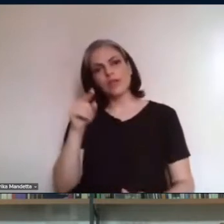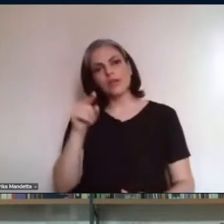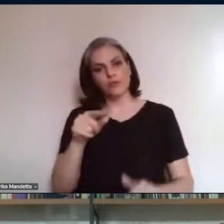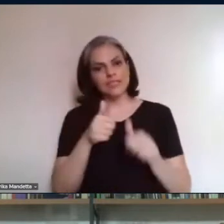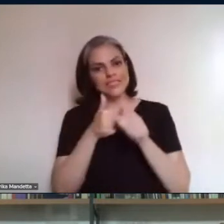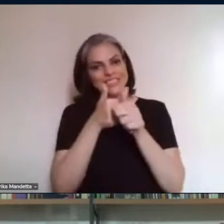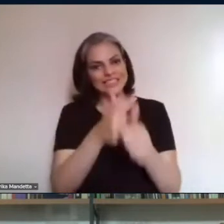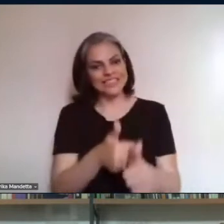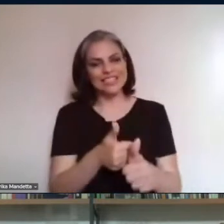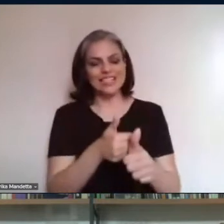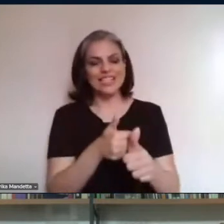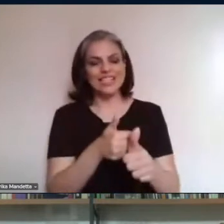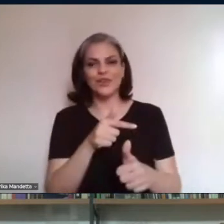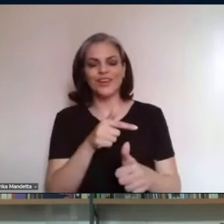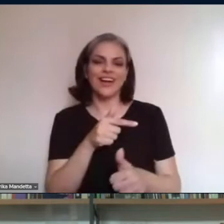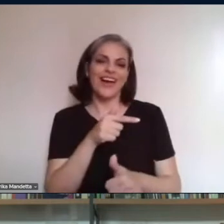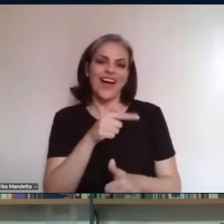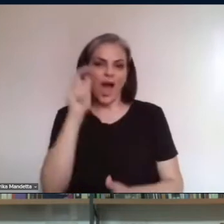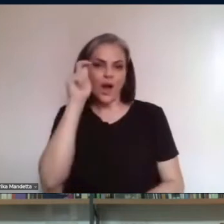quadro da cavalo,